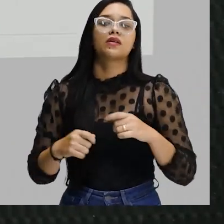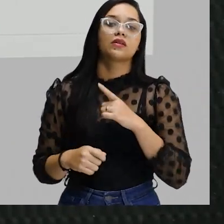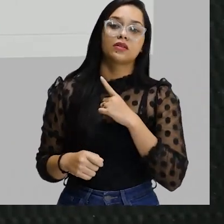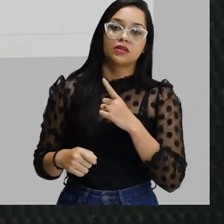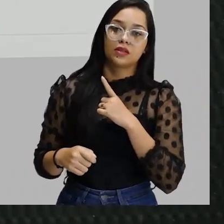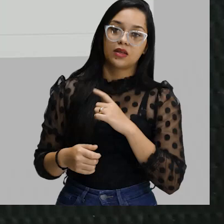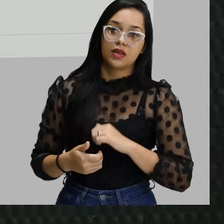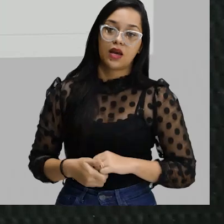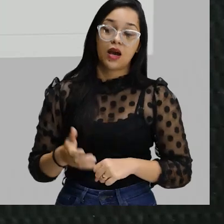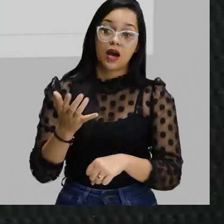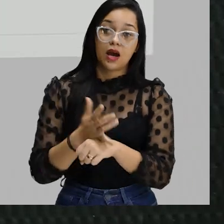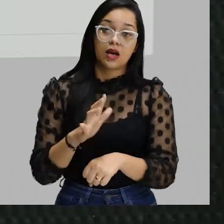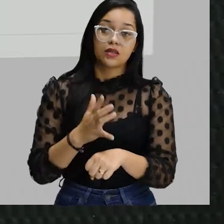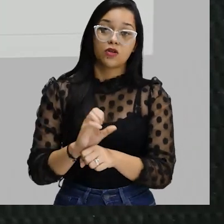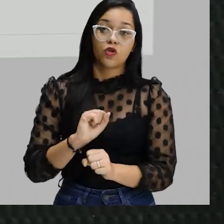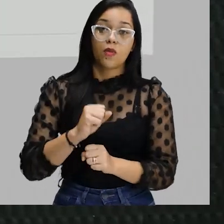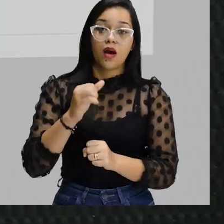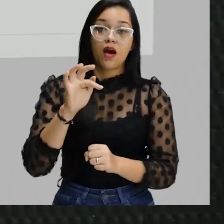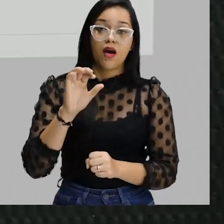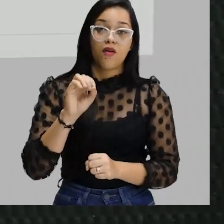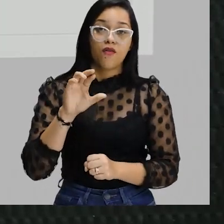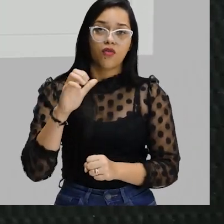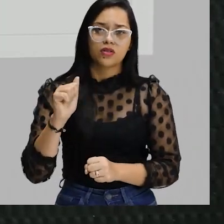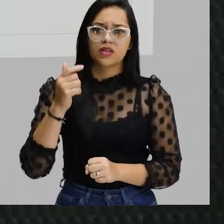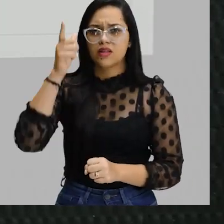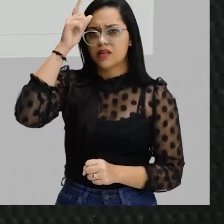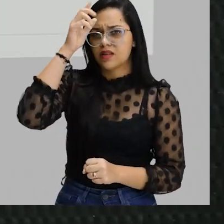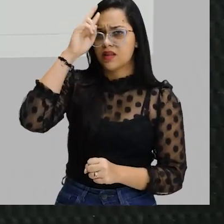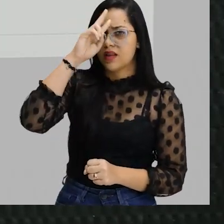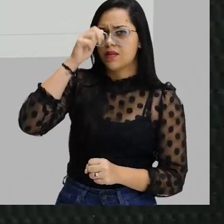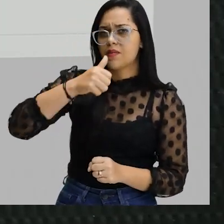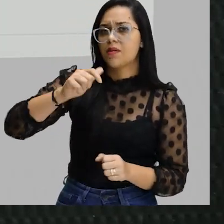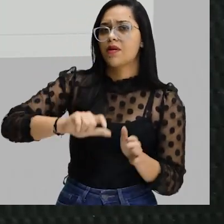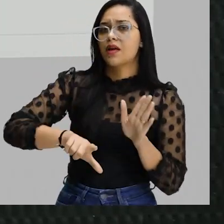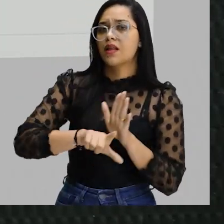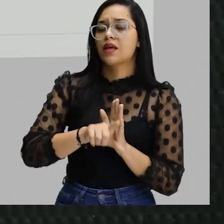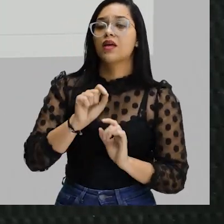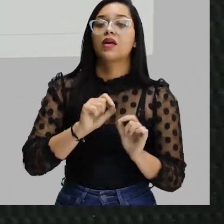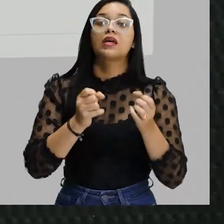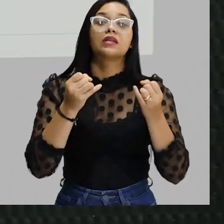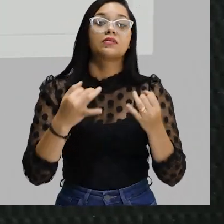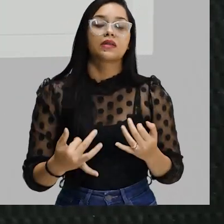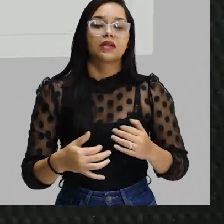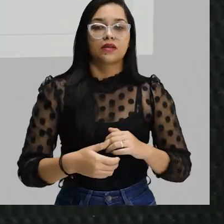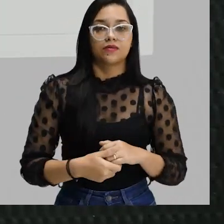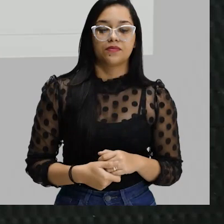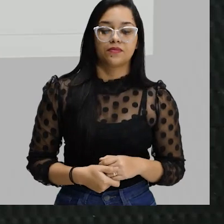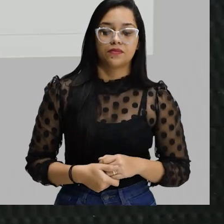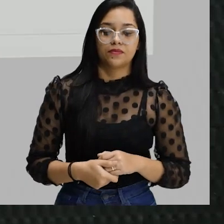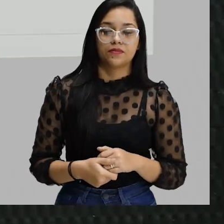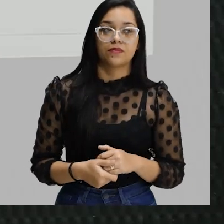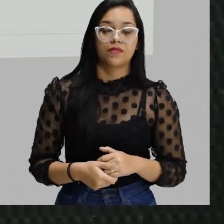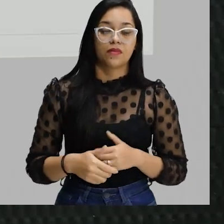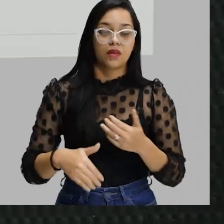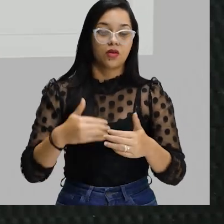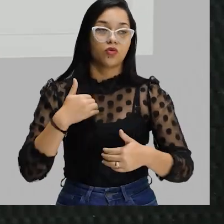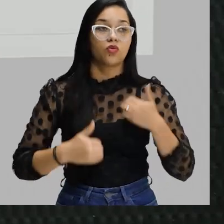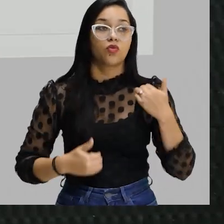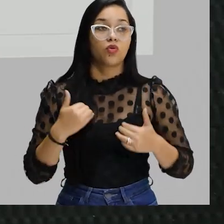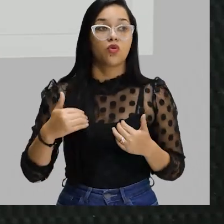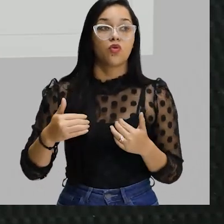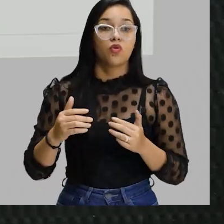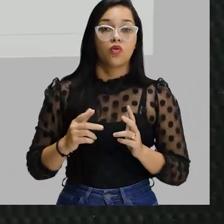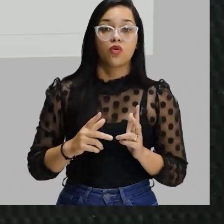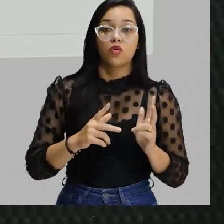isso? A ação de uma força. Lembra da primeira lei? Primeira lei diz o seguinte, né, que a tendência do corpo é continuar